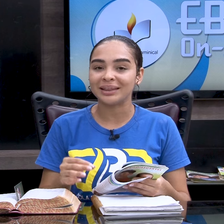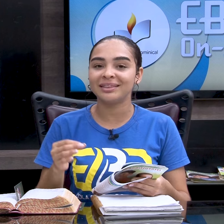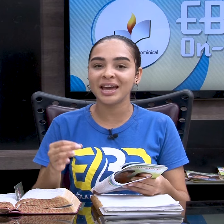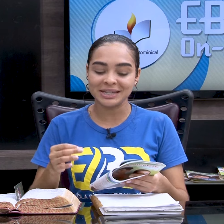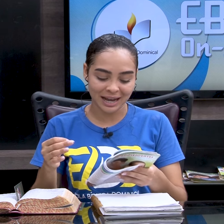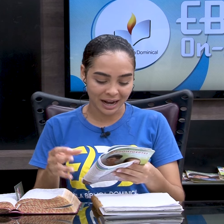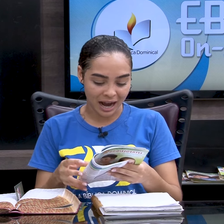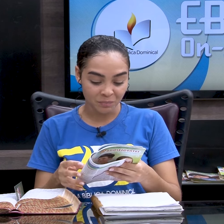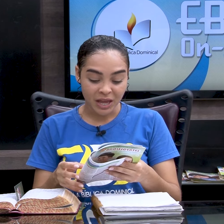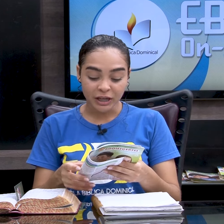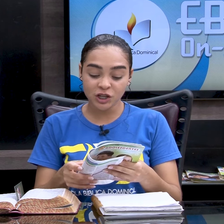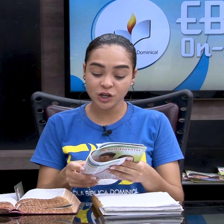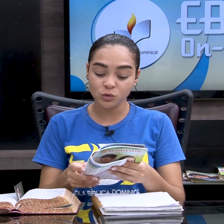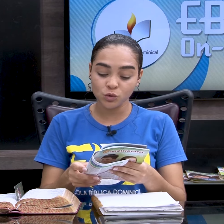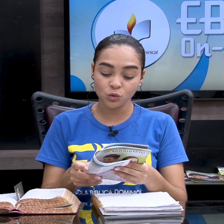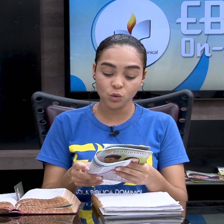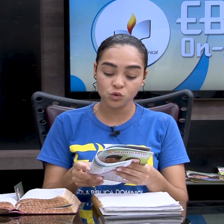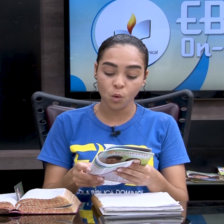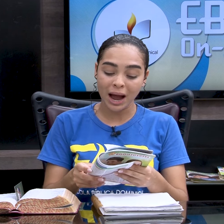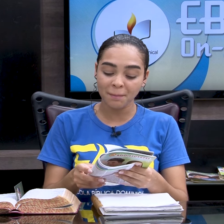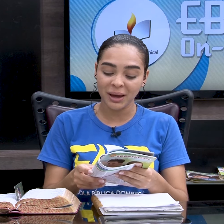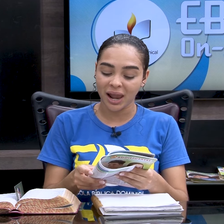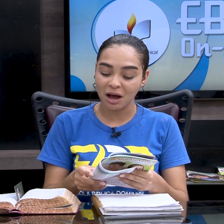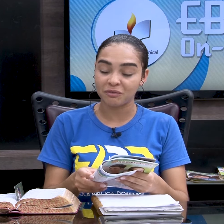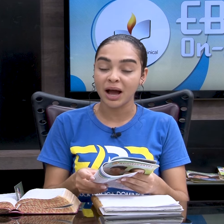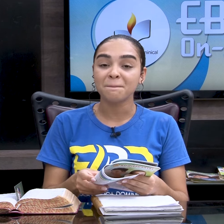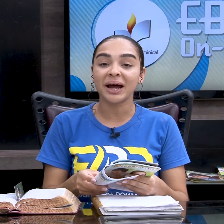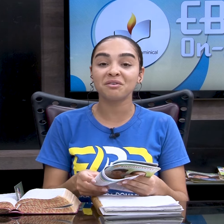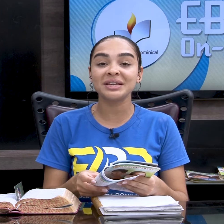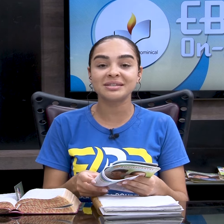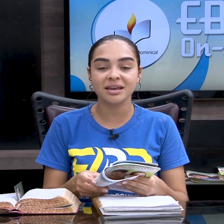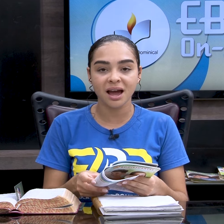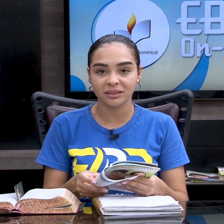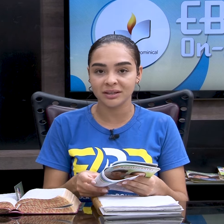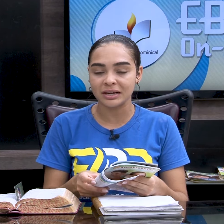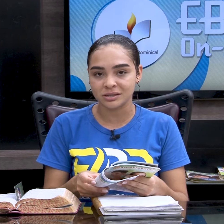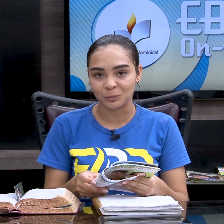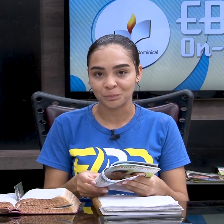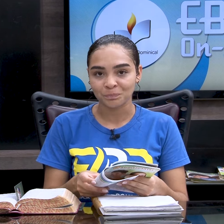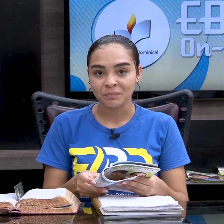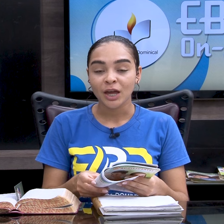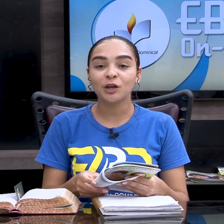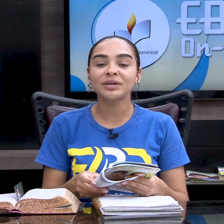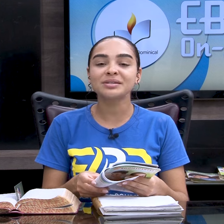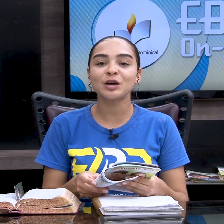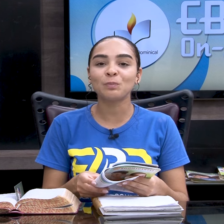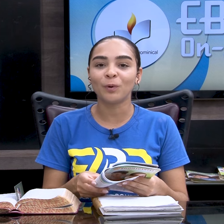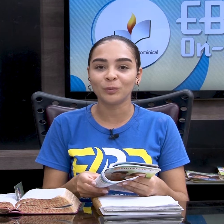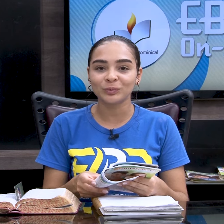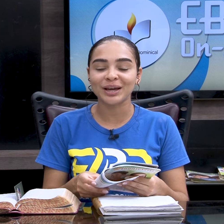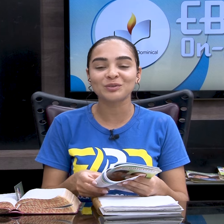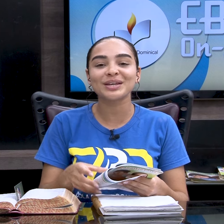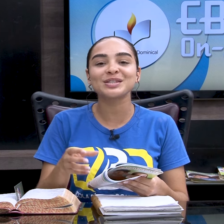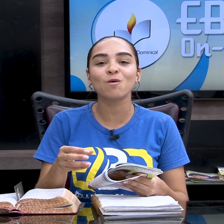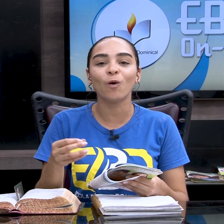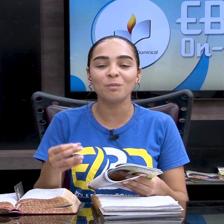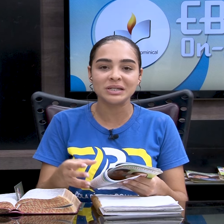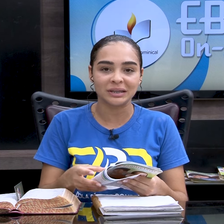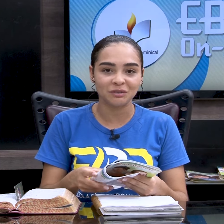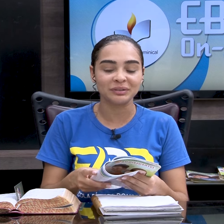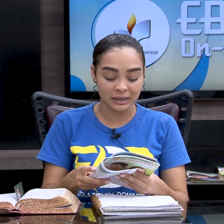objetivo é destacar que Jesus usou a palavra para vencer a tentação e o terceiro ponto né o